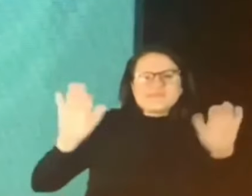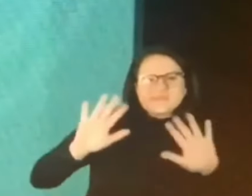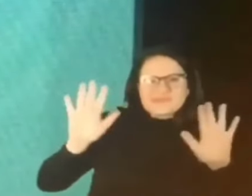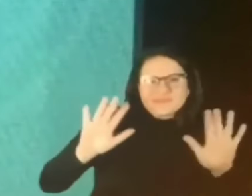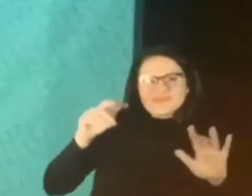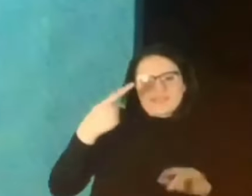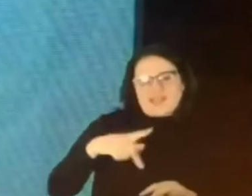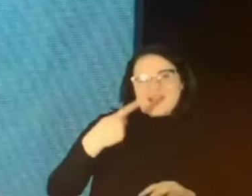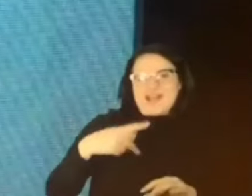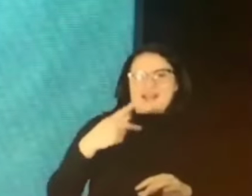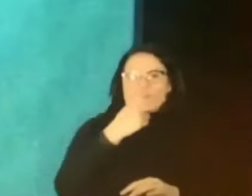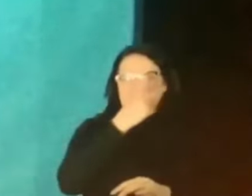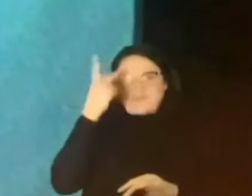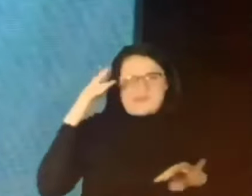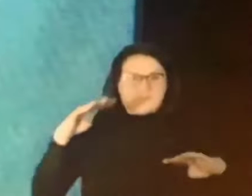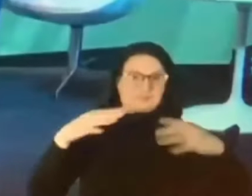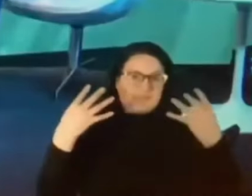público.